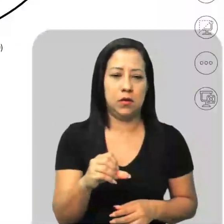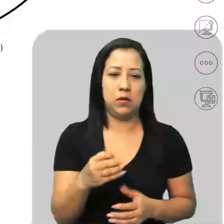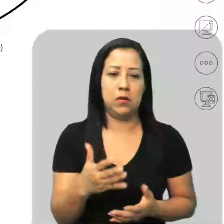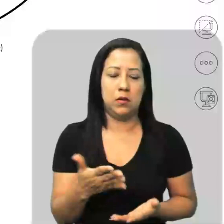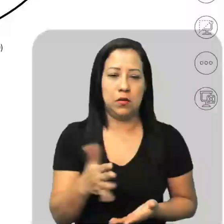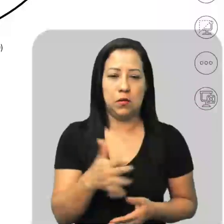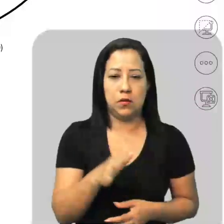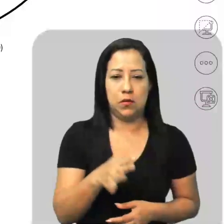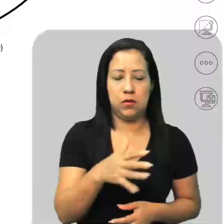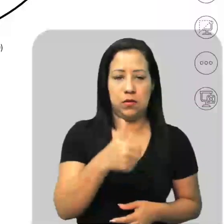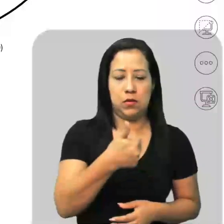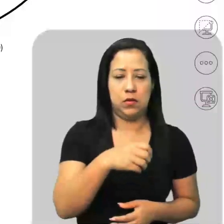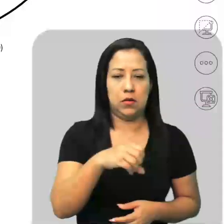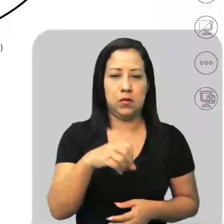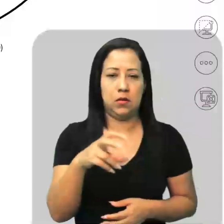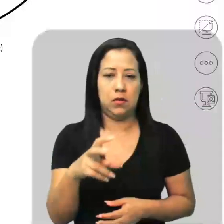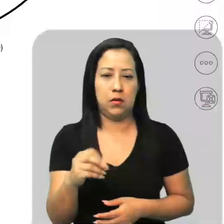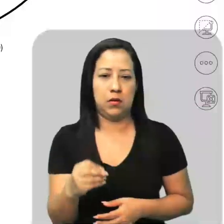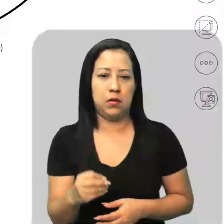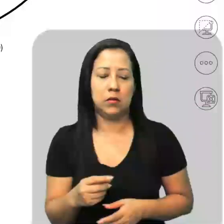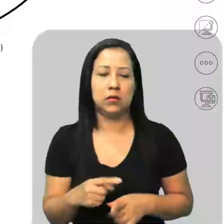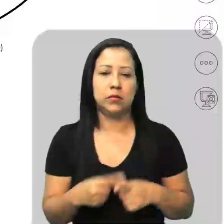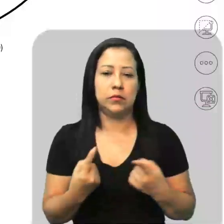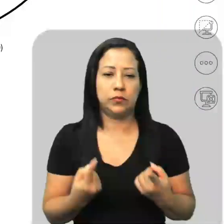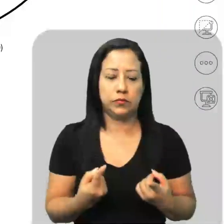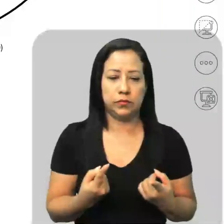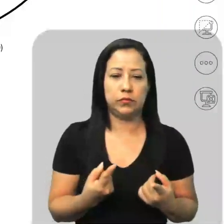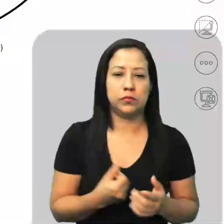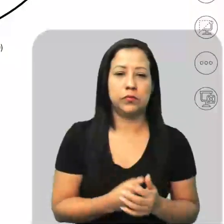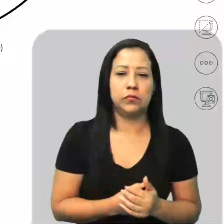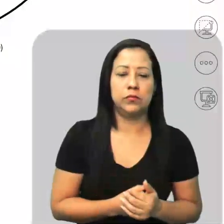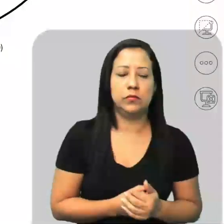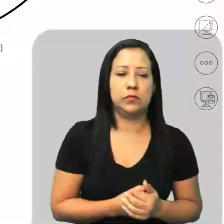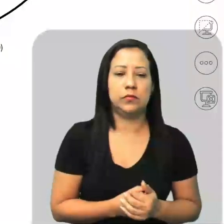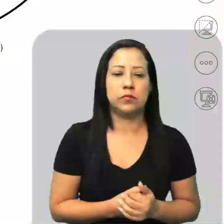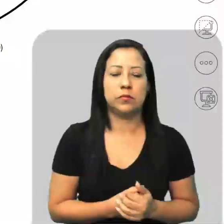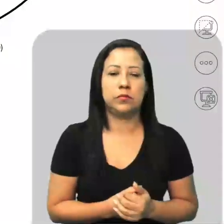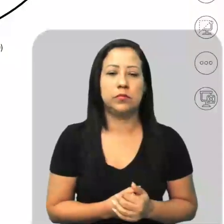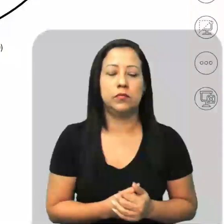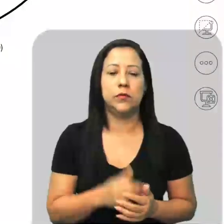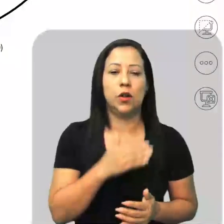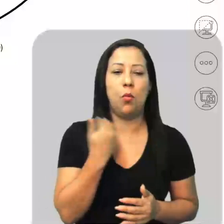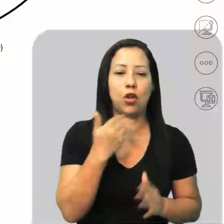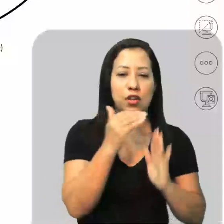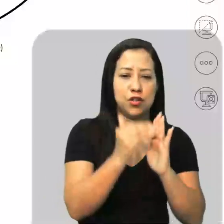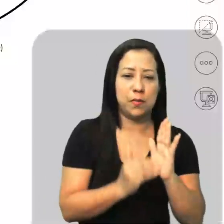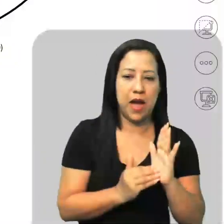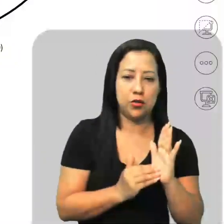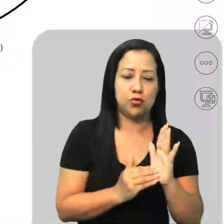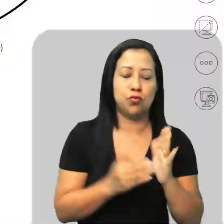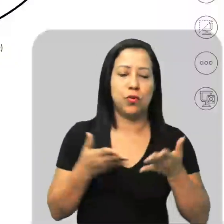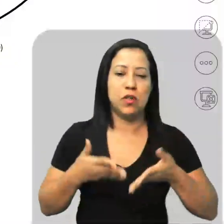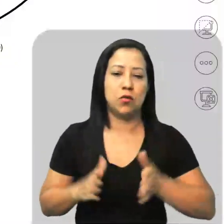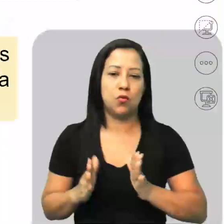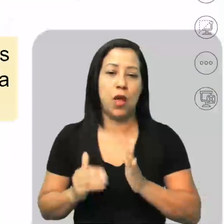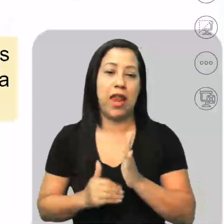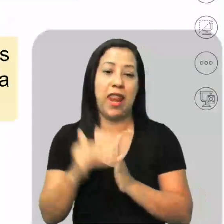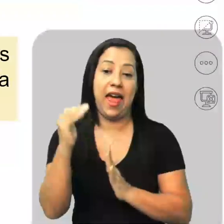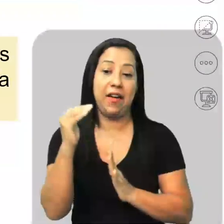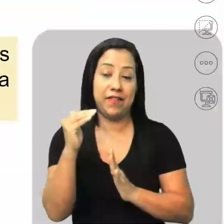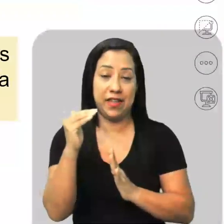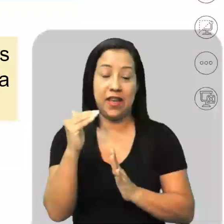patamares baixos e a natalidade apresenta queda elevada, acarreta um recuo progressivo no crescimento